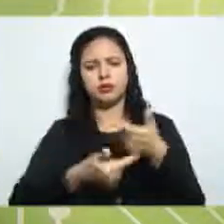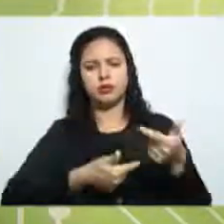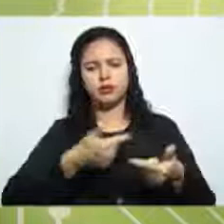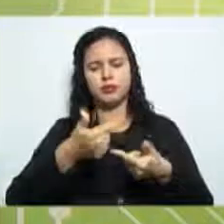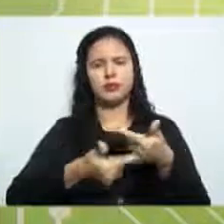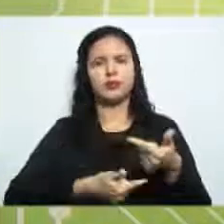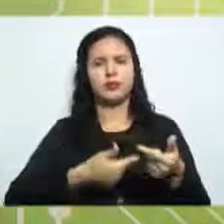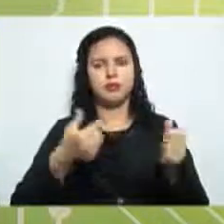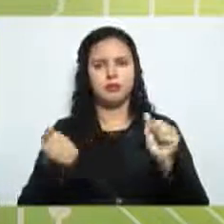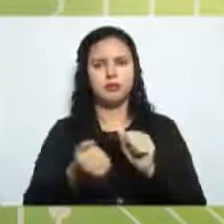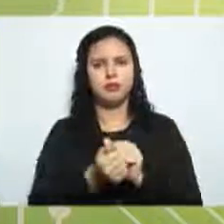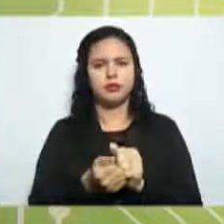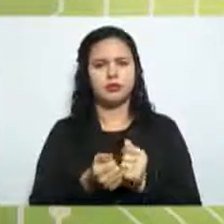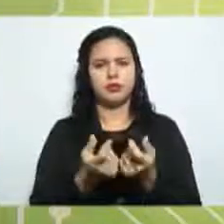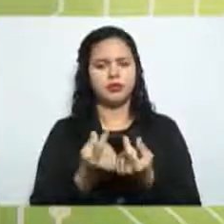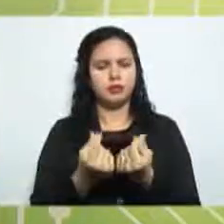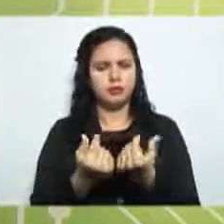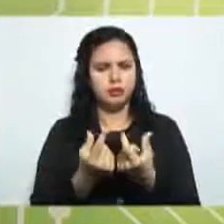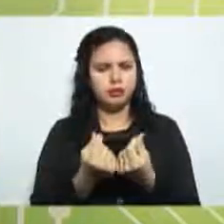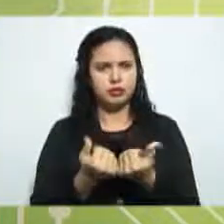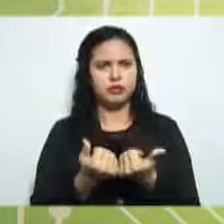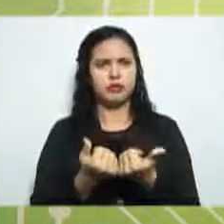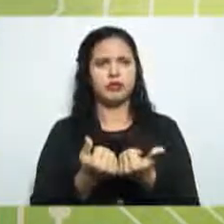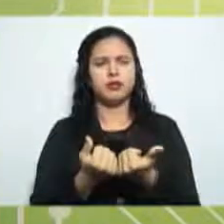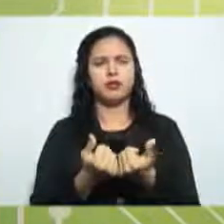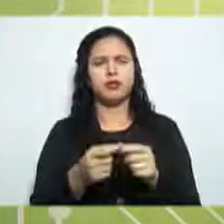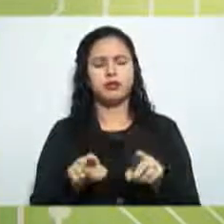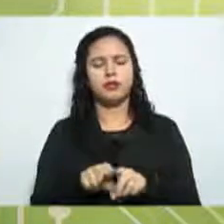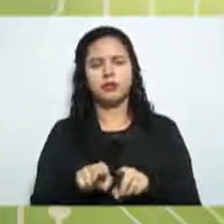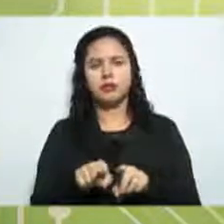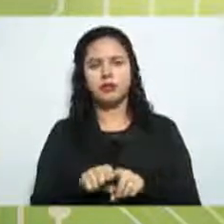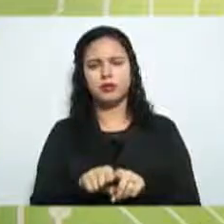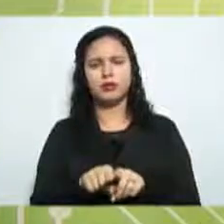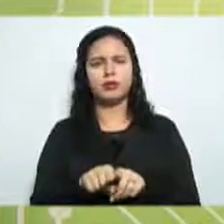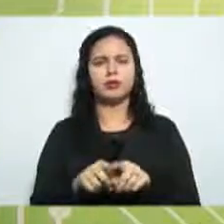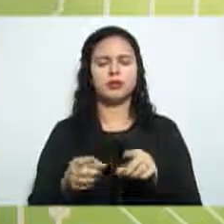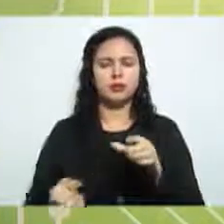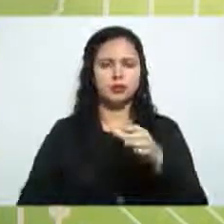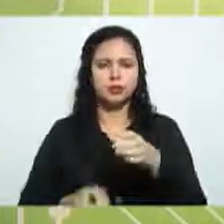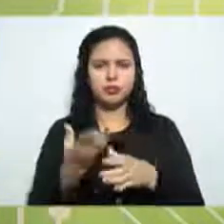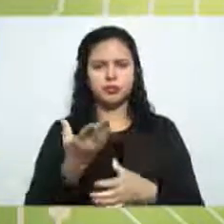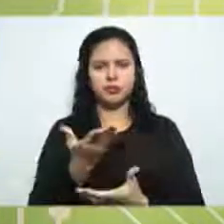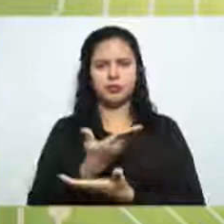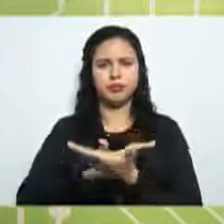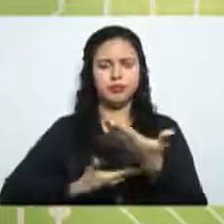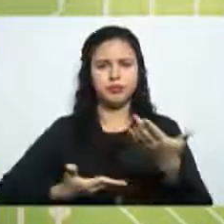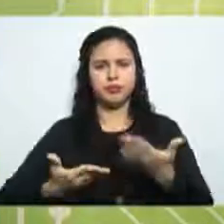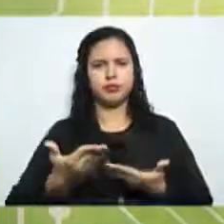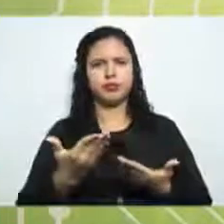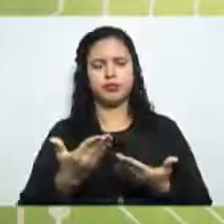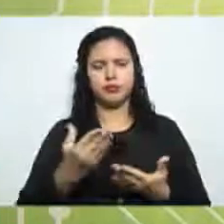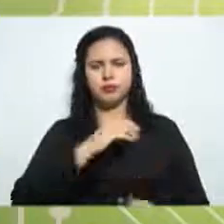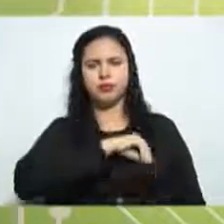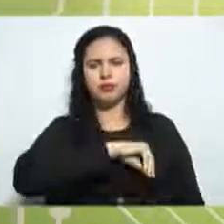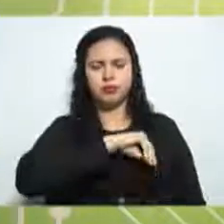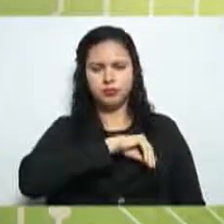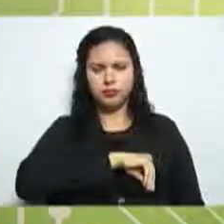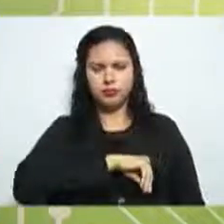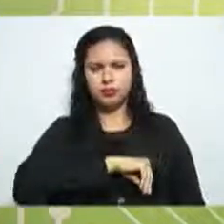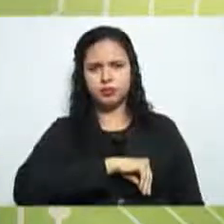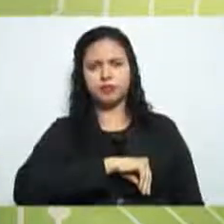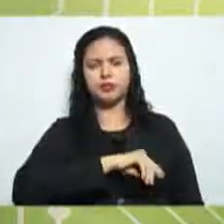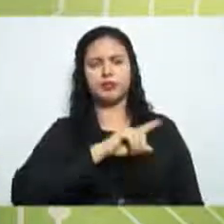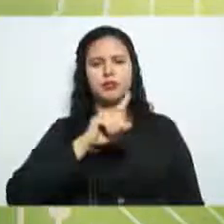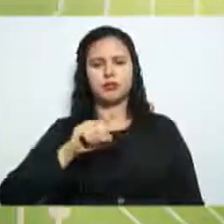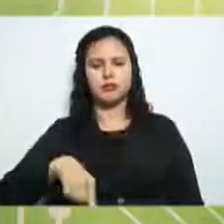geral com um capital muito grande, que é o capital da terra. E isso gera muito mais distribuição de renda do que empregos, né? Isso gera